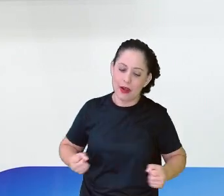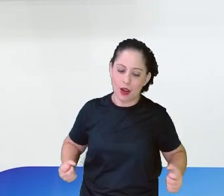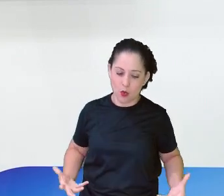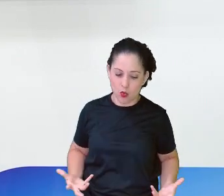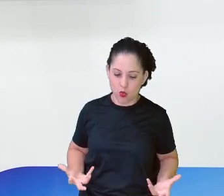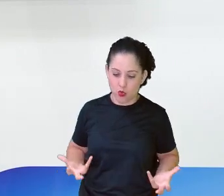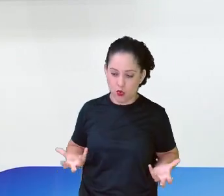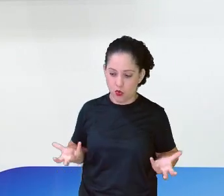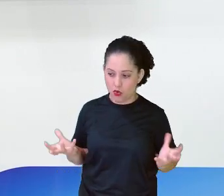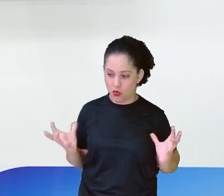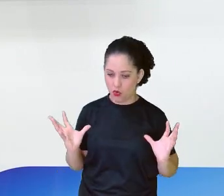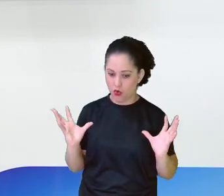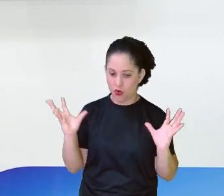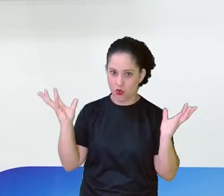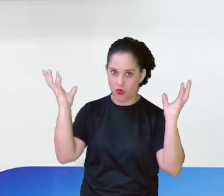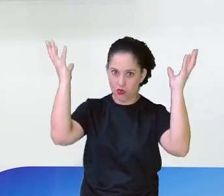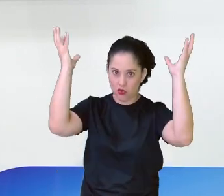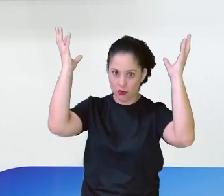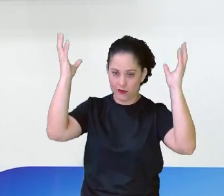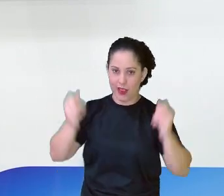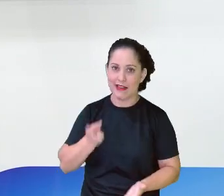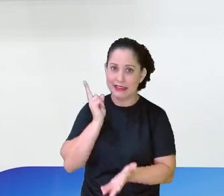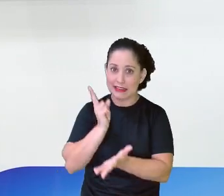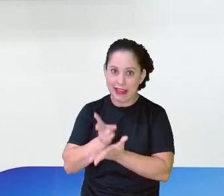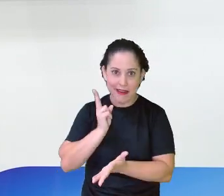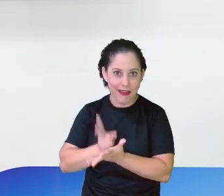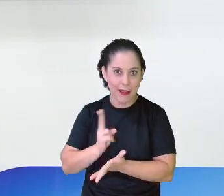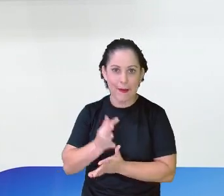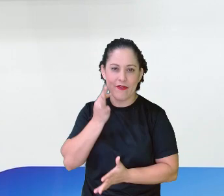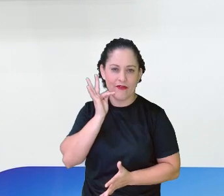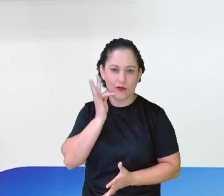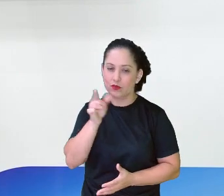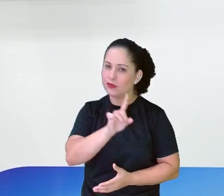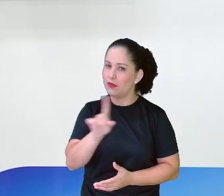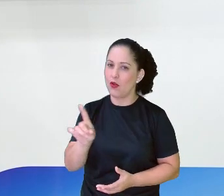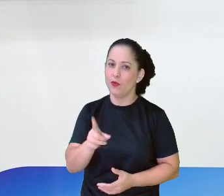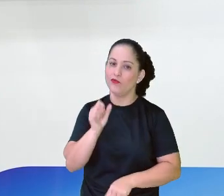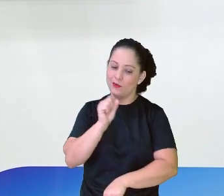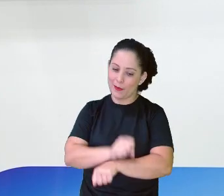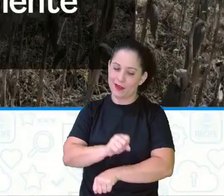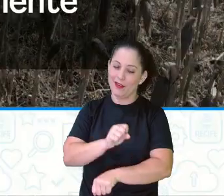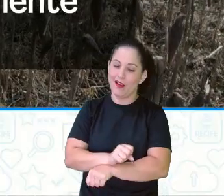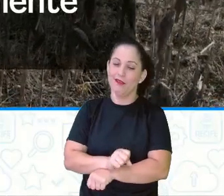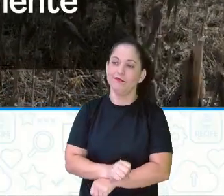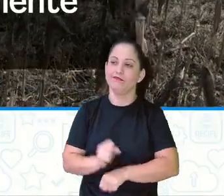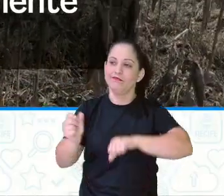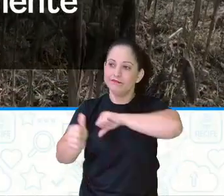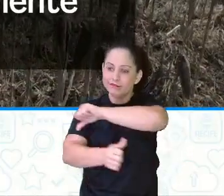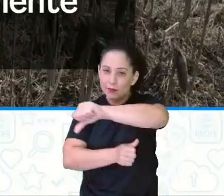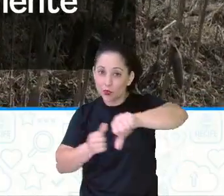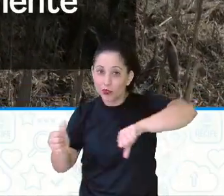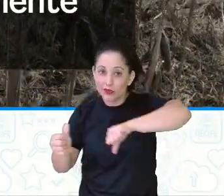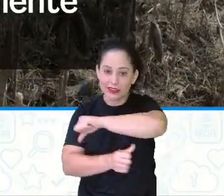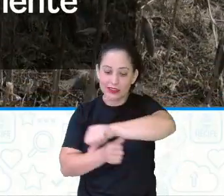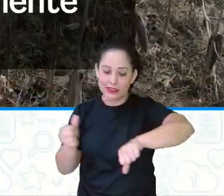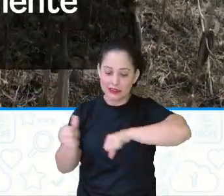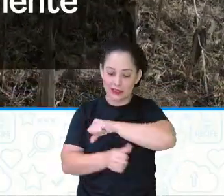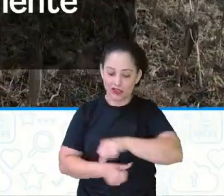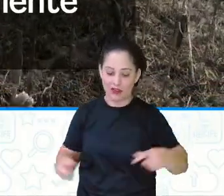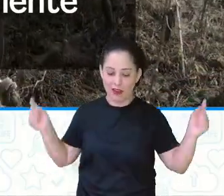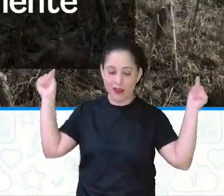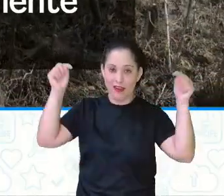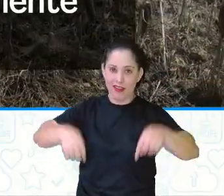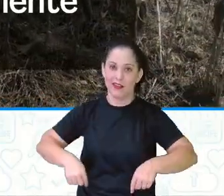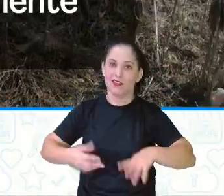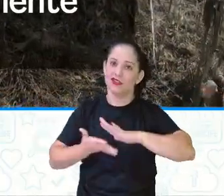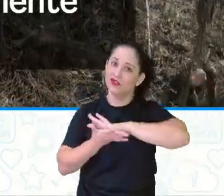frutos novamente. Ela não sempre vai ficar dando frutos a todo tempo. Então, essas modificações são extremamente danosas